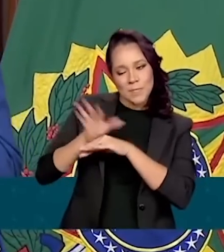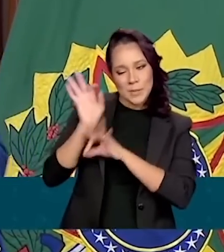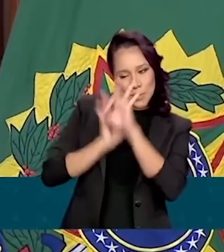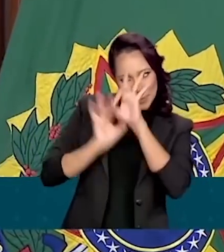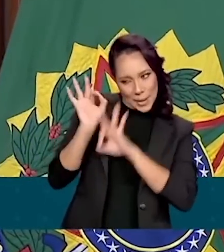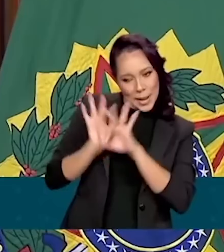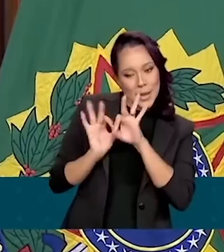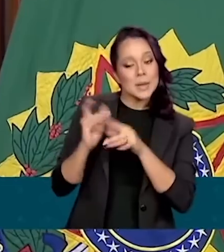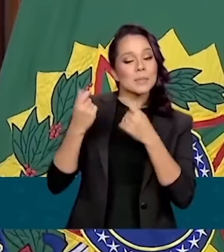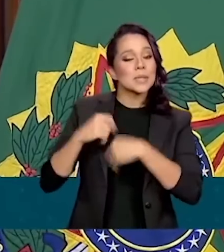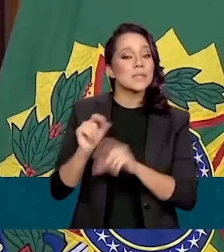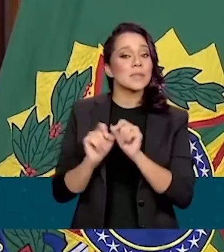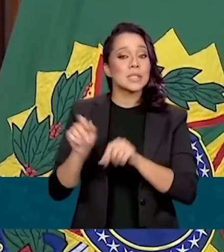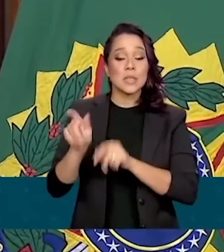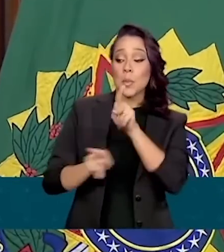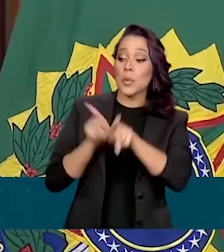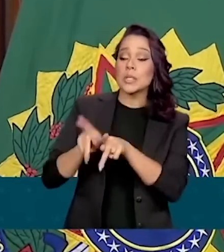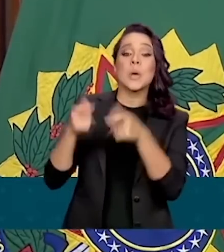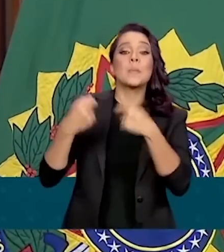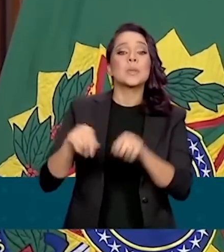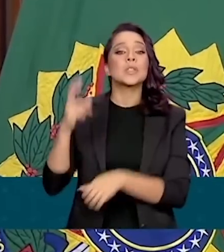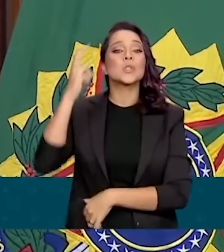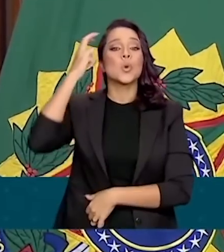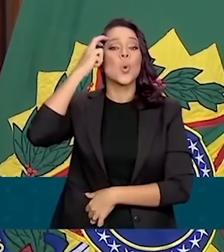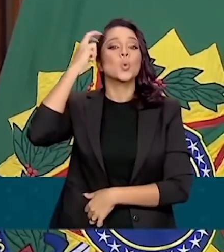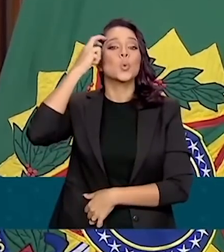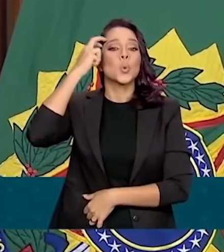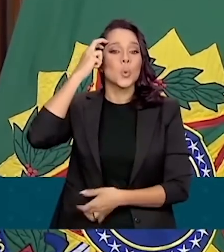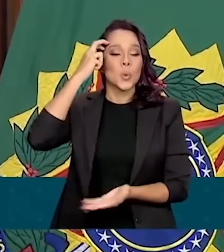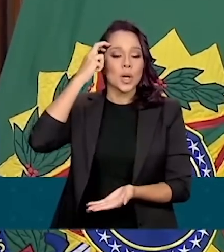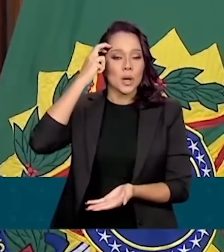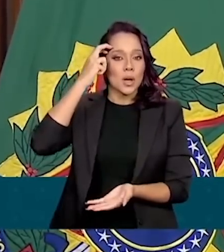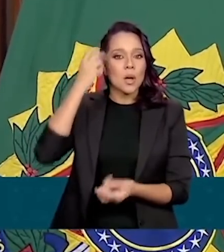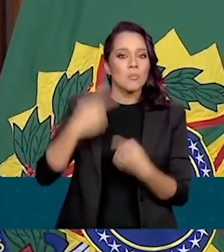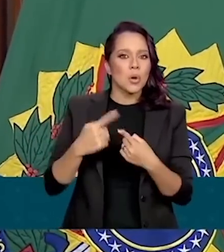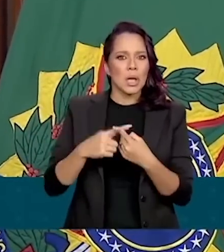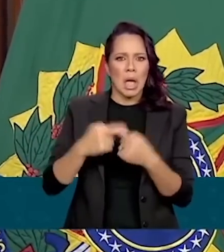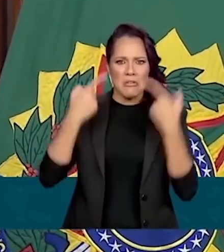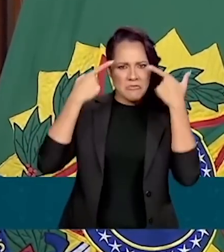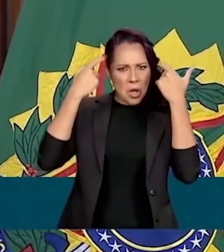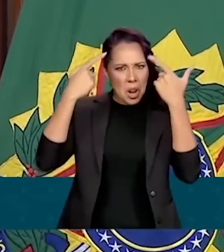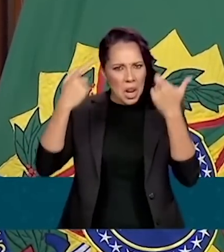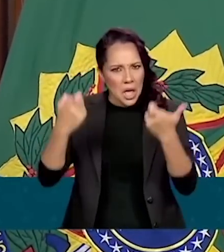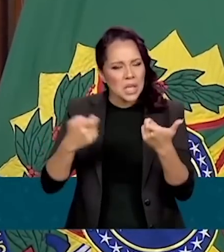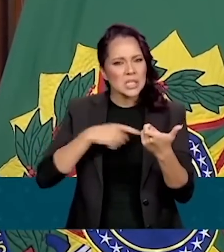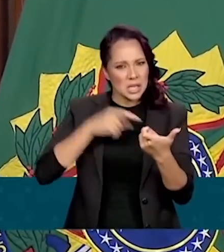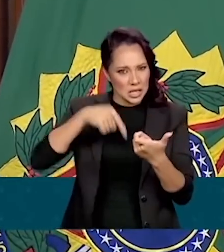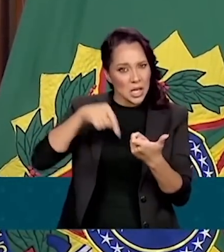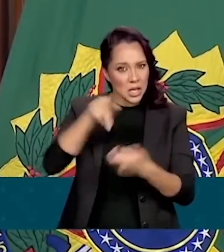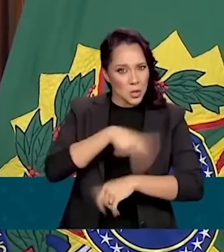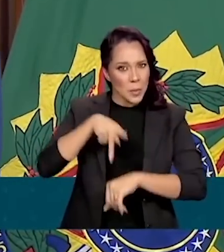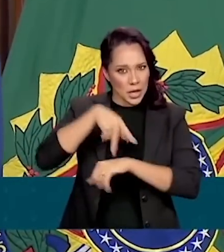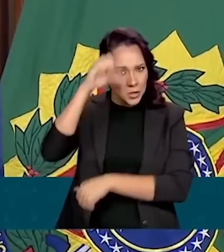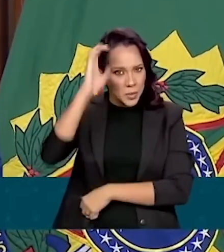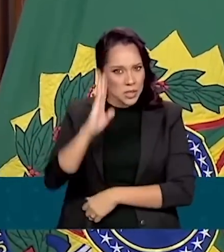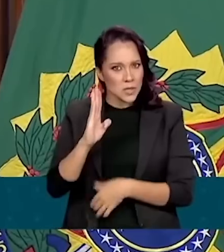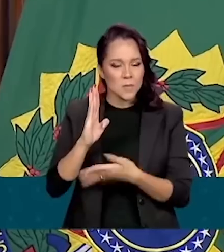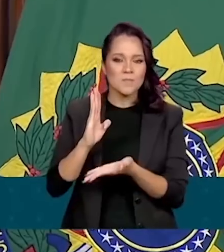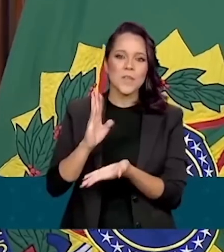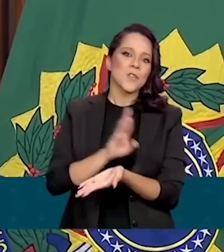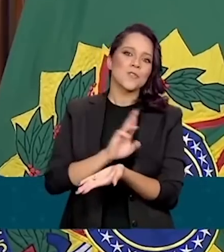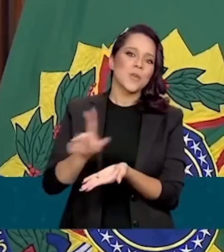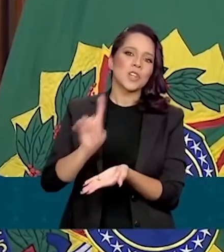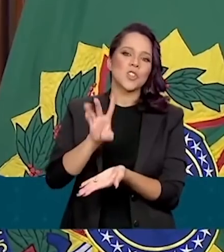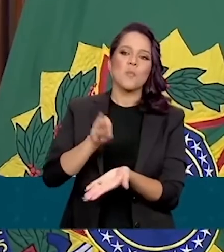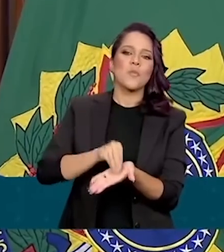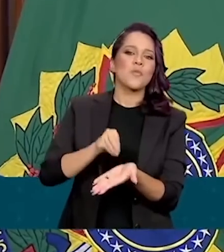vamos fazer, esse povo precisa de cultura, porque parte da violência que existe nesse país, ela não existe